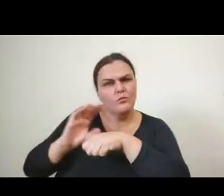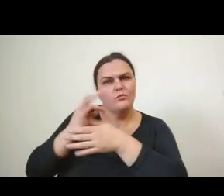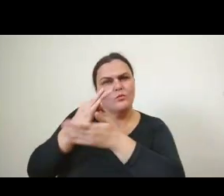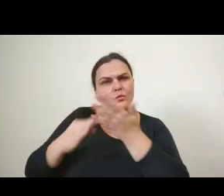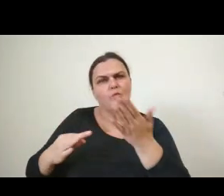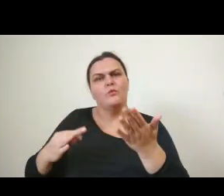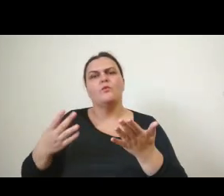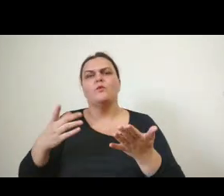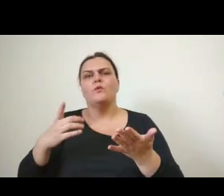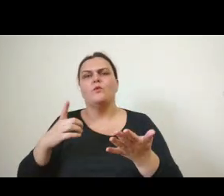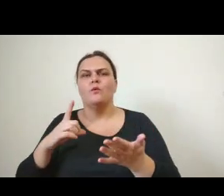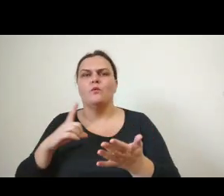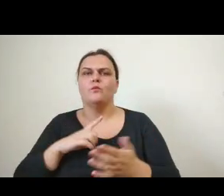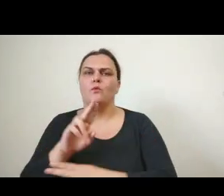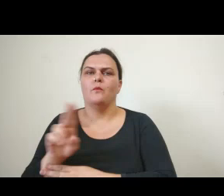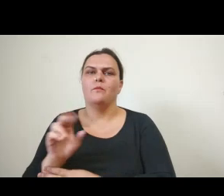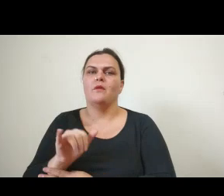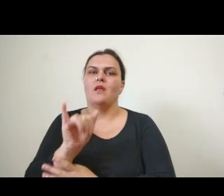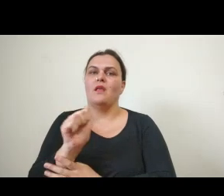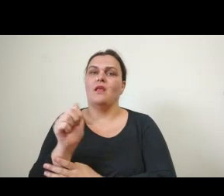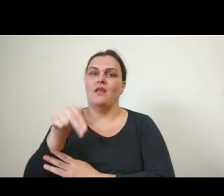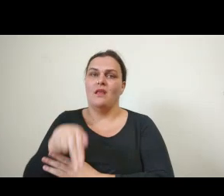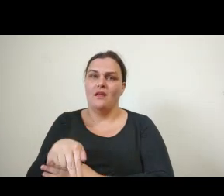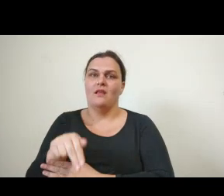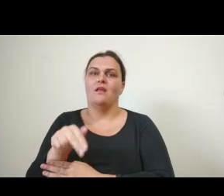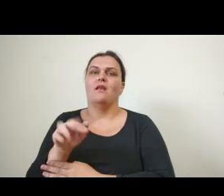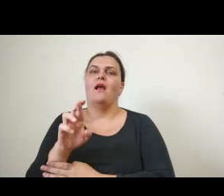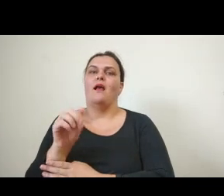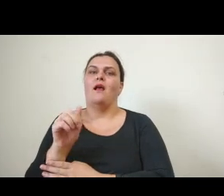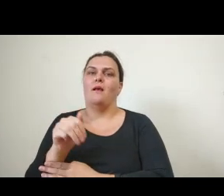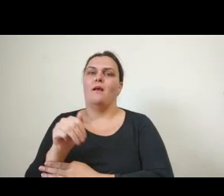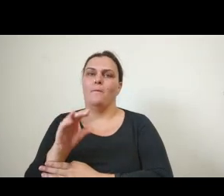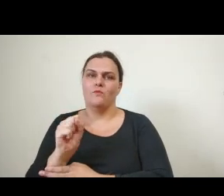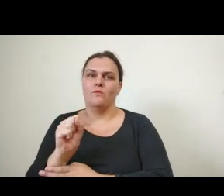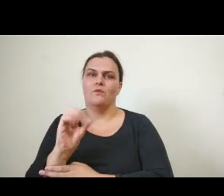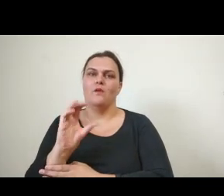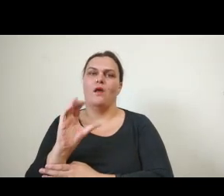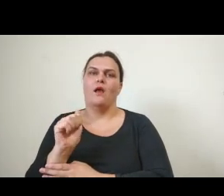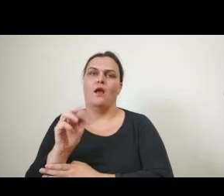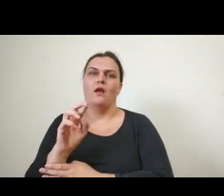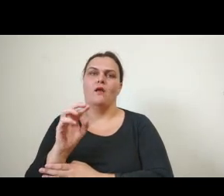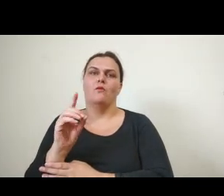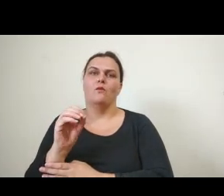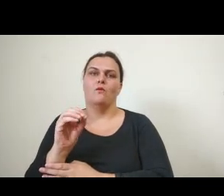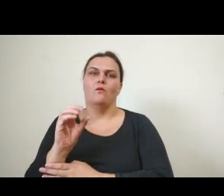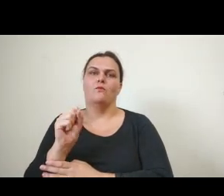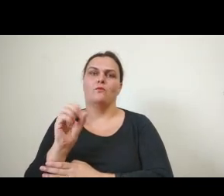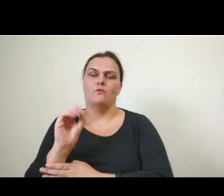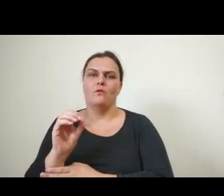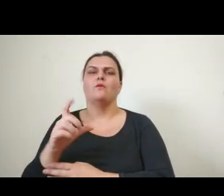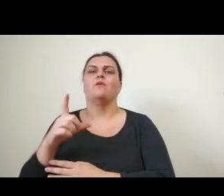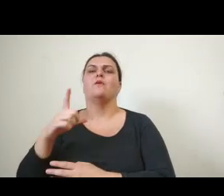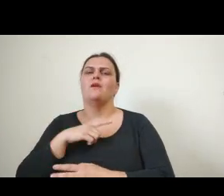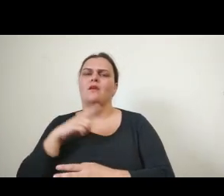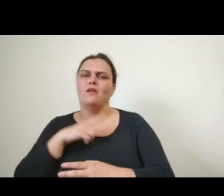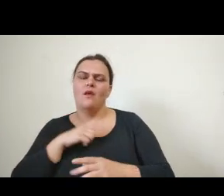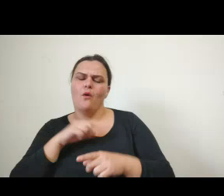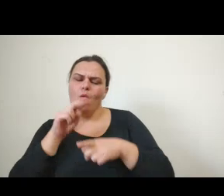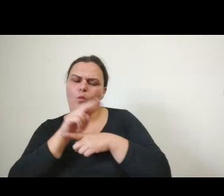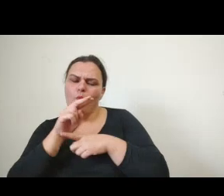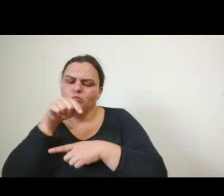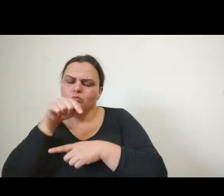Cardoso, de mesmo título, dessa apresentação. Monografia essa orientada por mim e que vocês